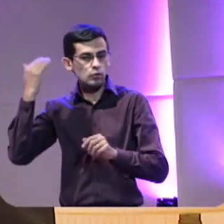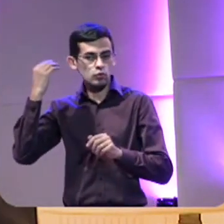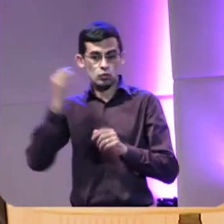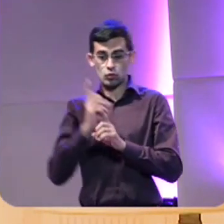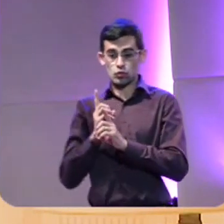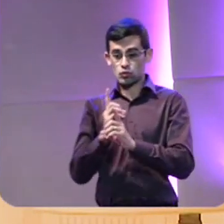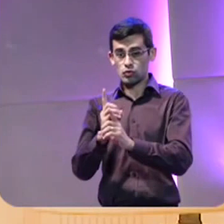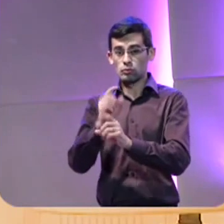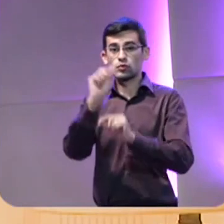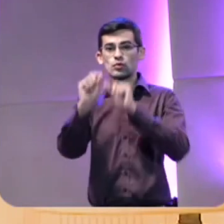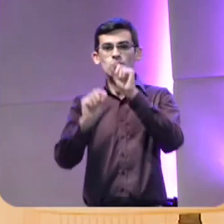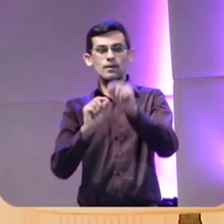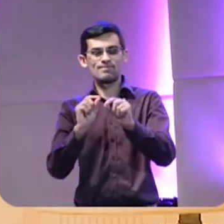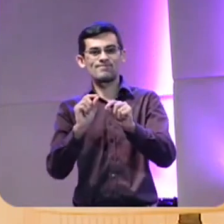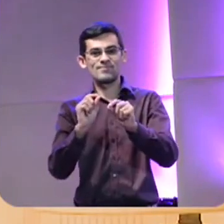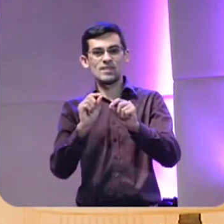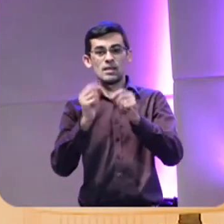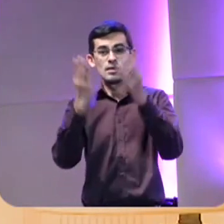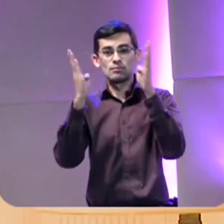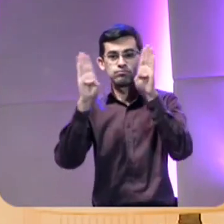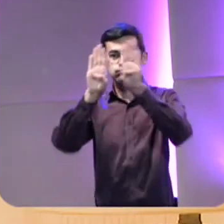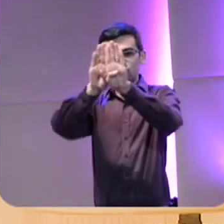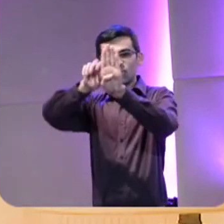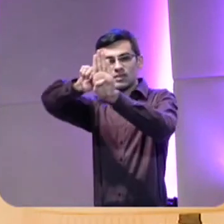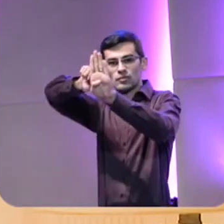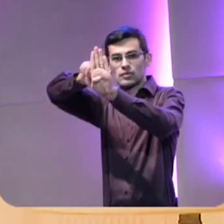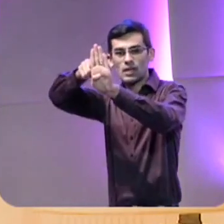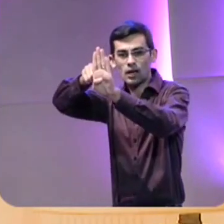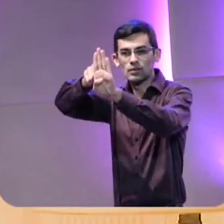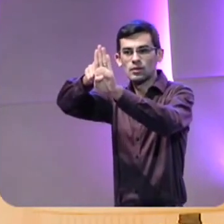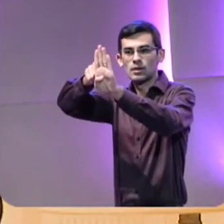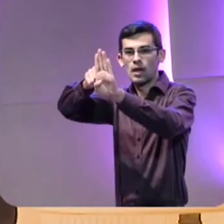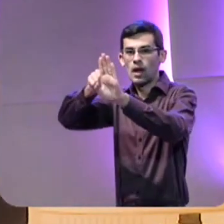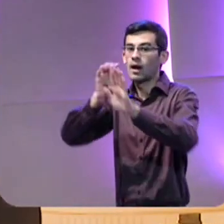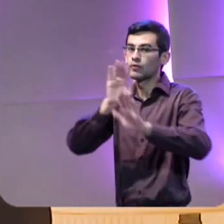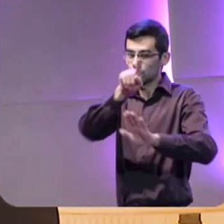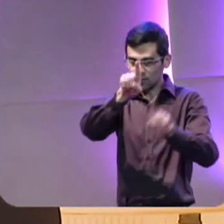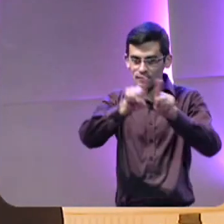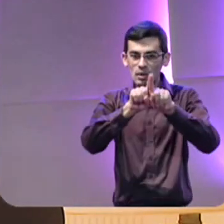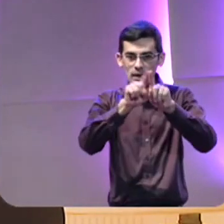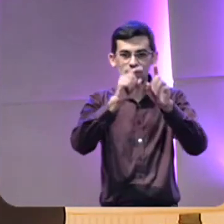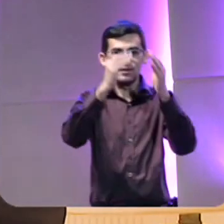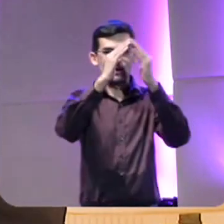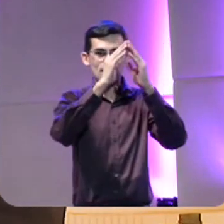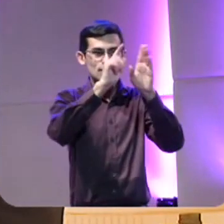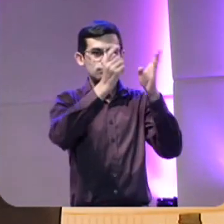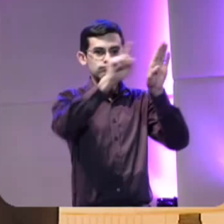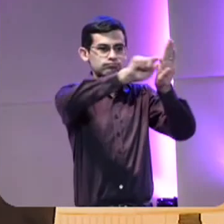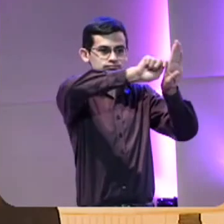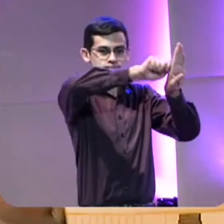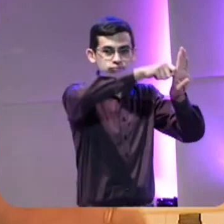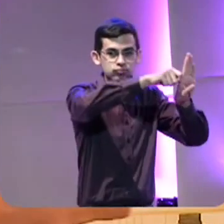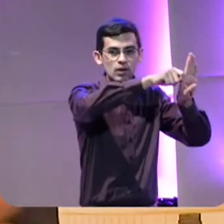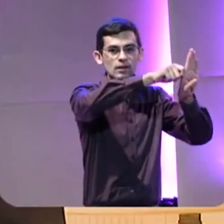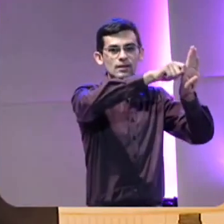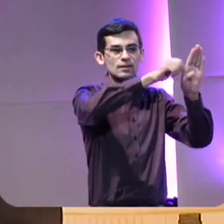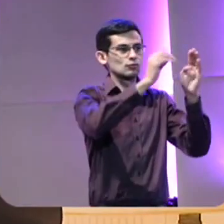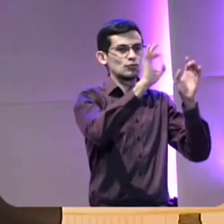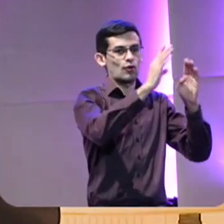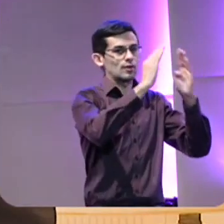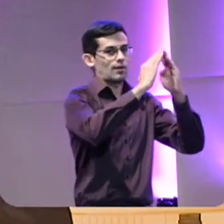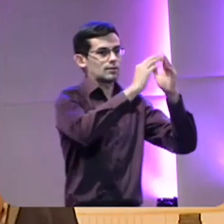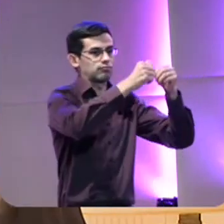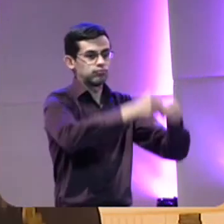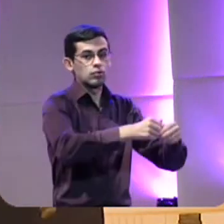os discípulos, eles estavam trancados em casa. Eu acho que você também está trancado em casa, não é? Está lá trancado em